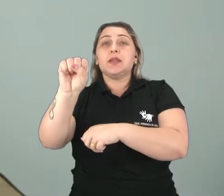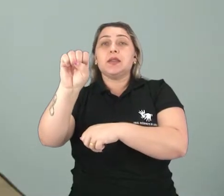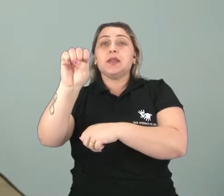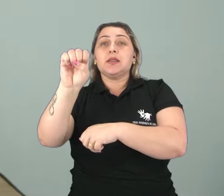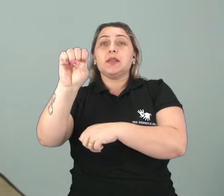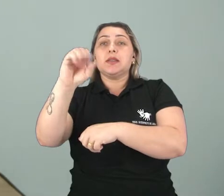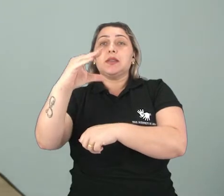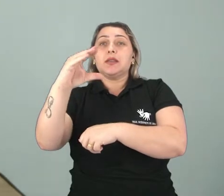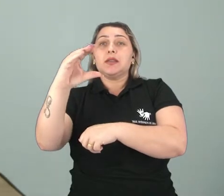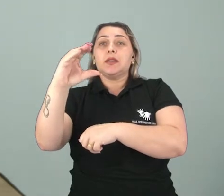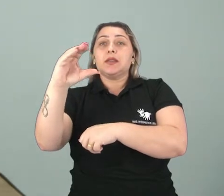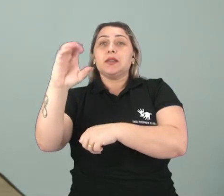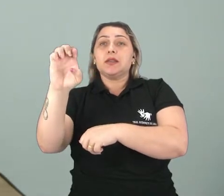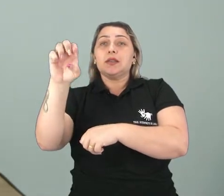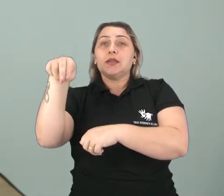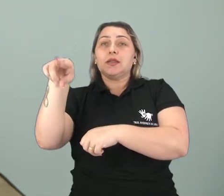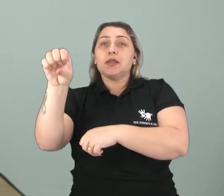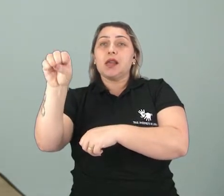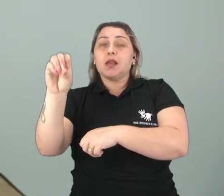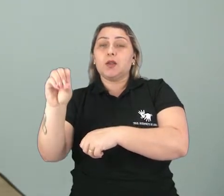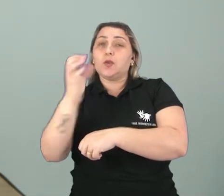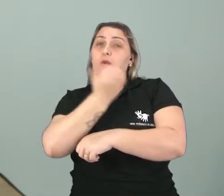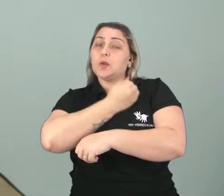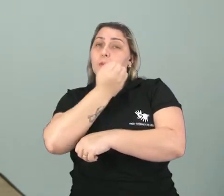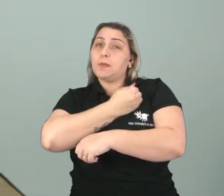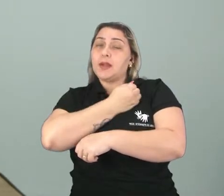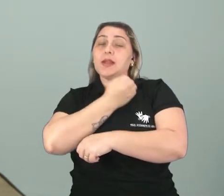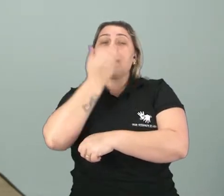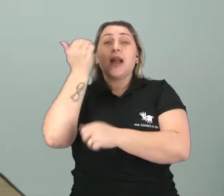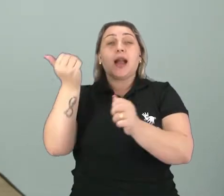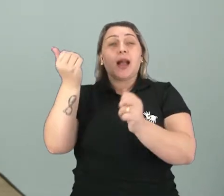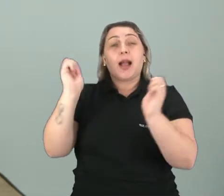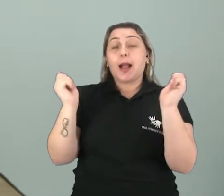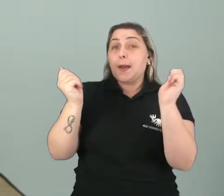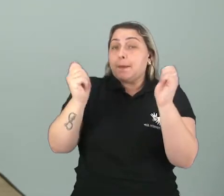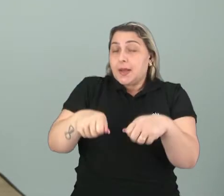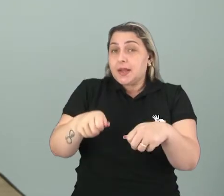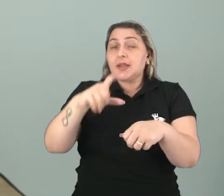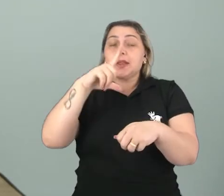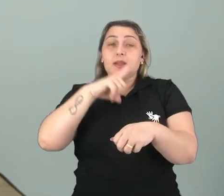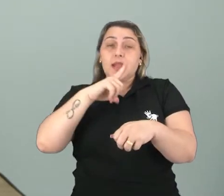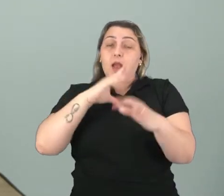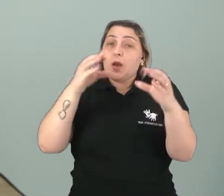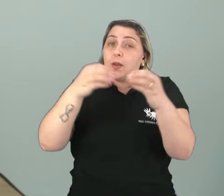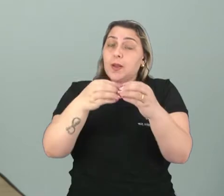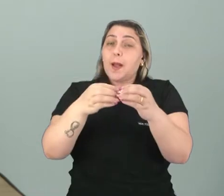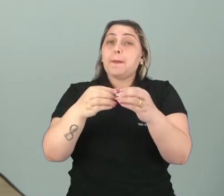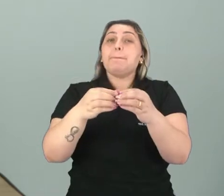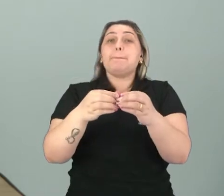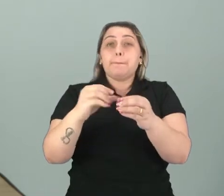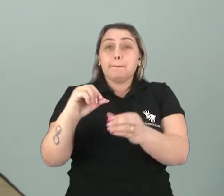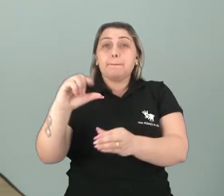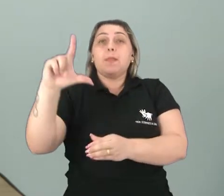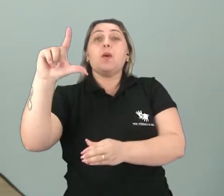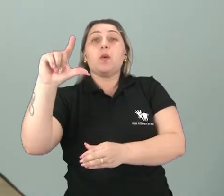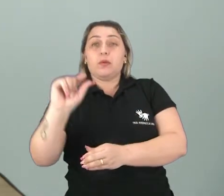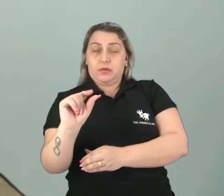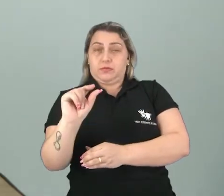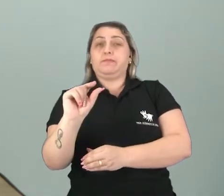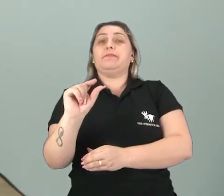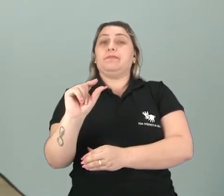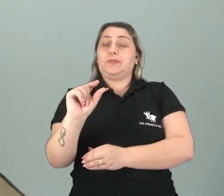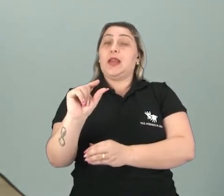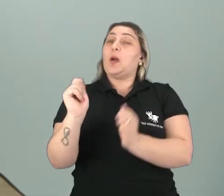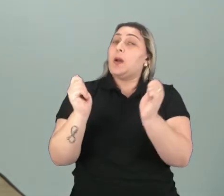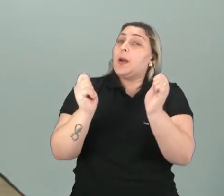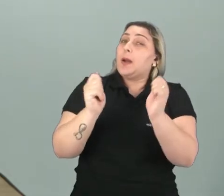saber verificar qual coleção possui maior quantidade e qual coleção possui menor quantidade. É